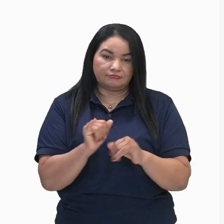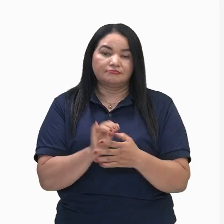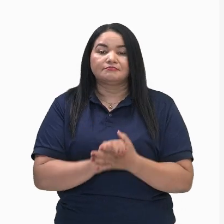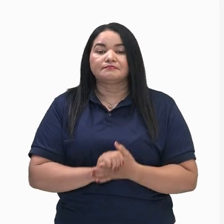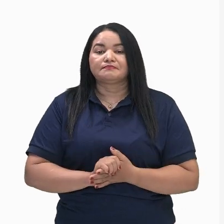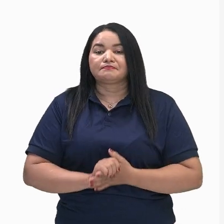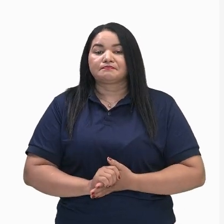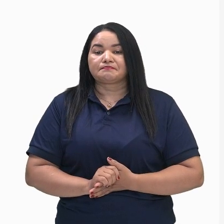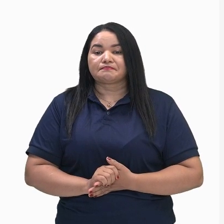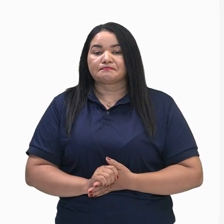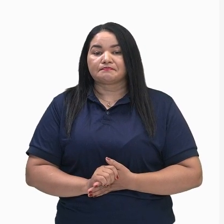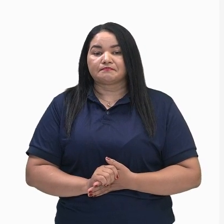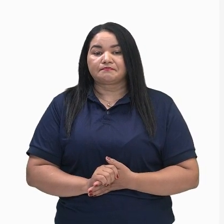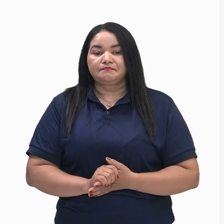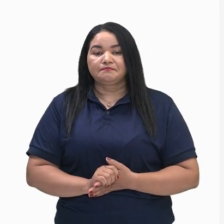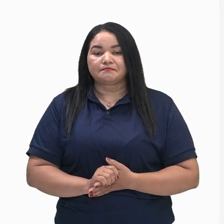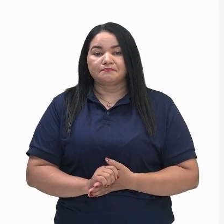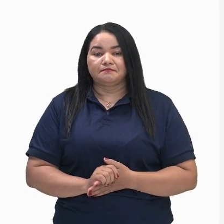Brasil.